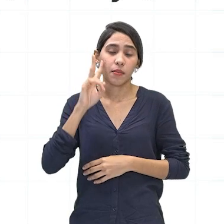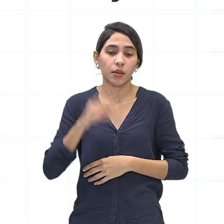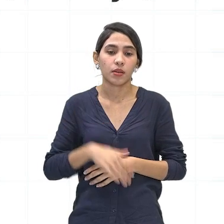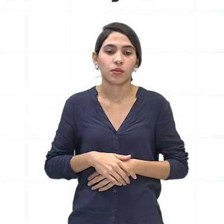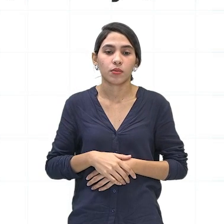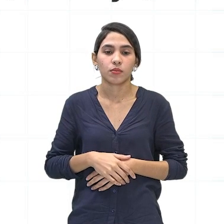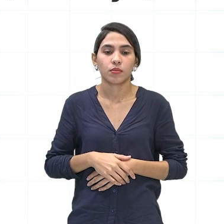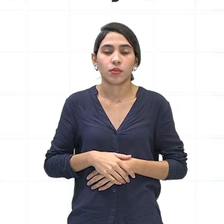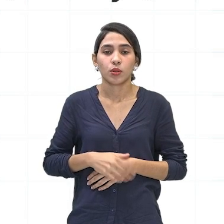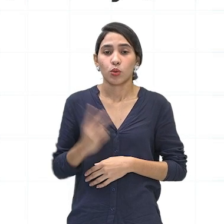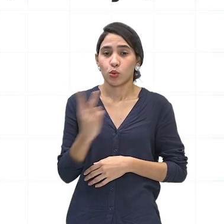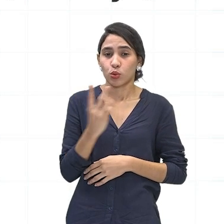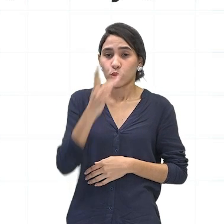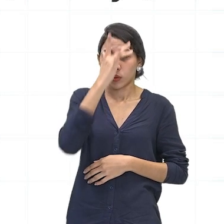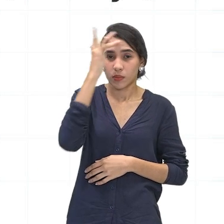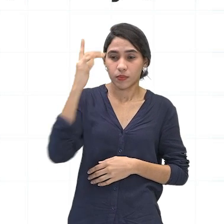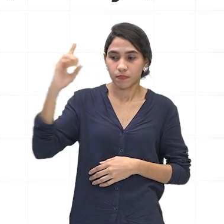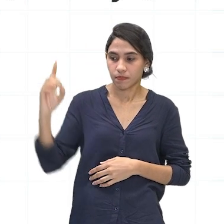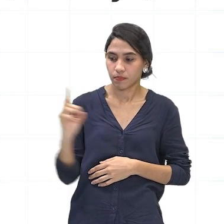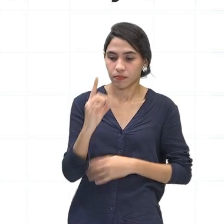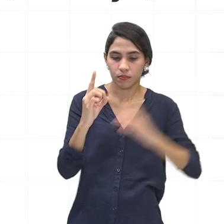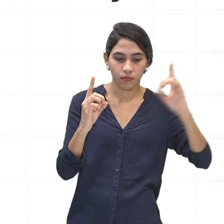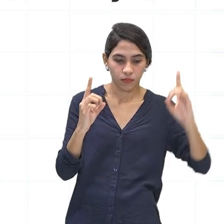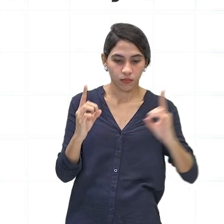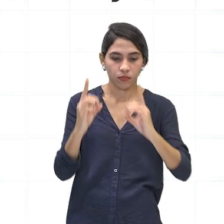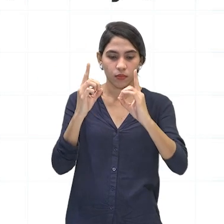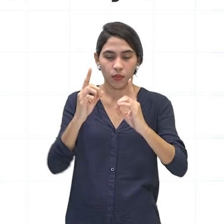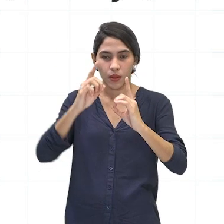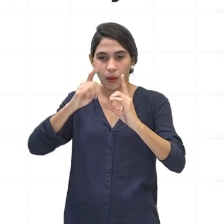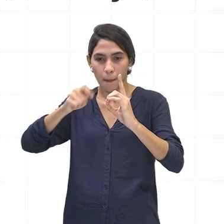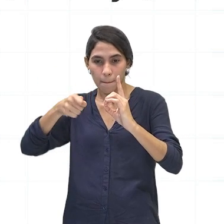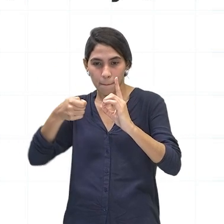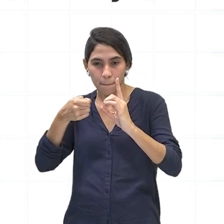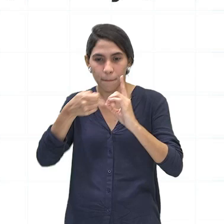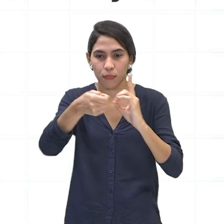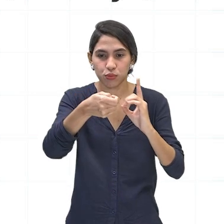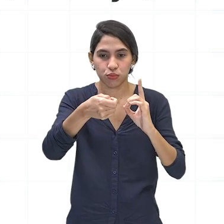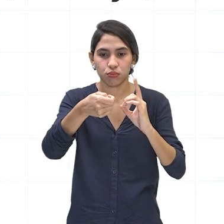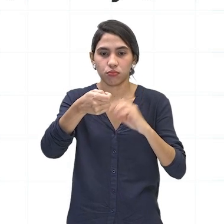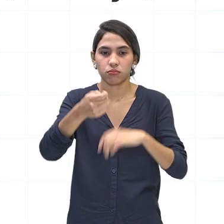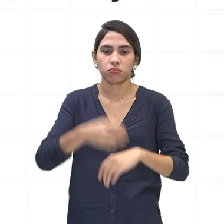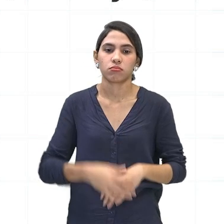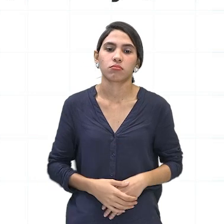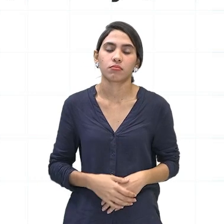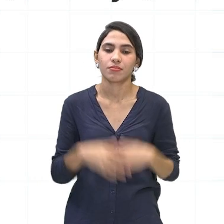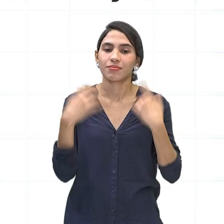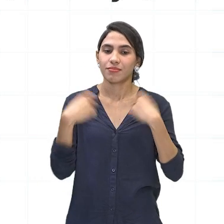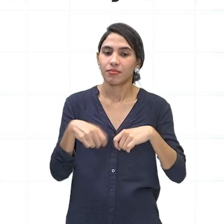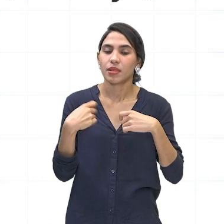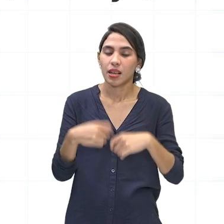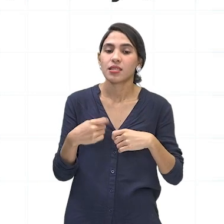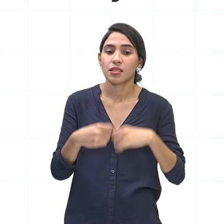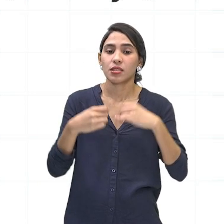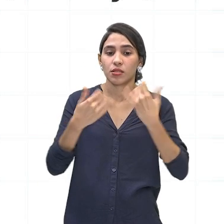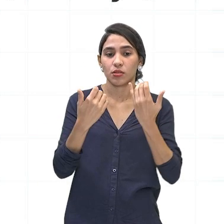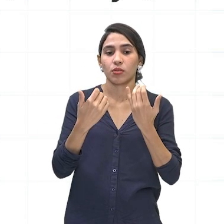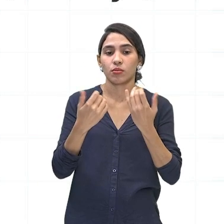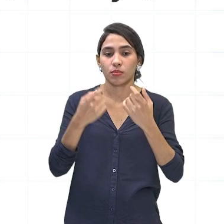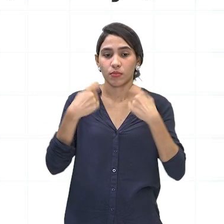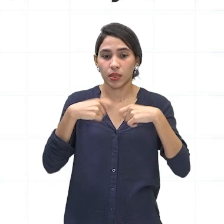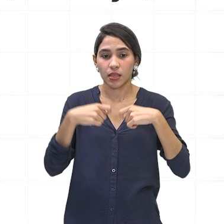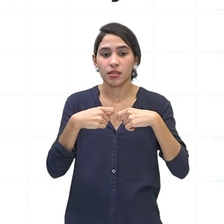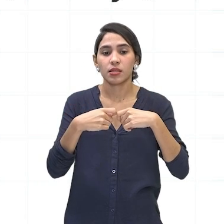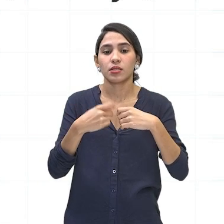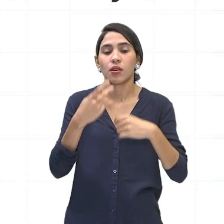esses kendokas eles forem, né, fazer o golpe, efetuar o golpe, eles devem anunciar o Kiai,